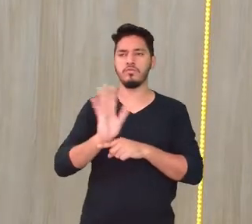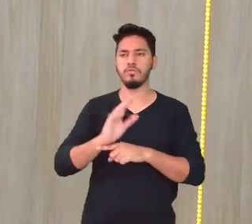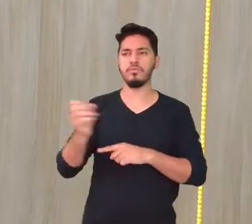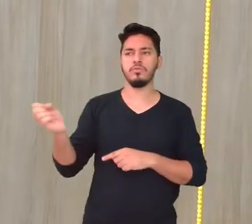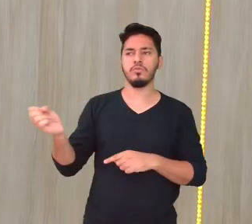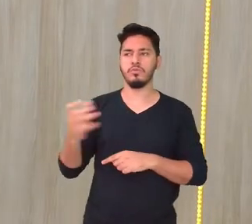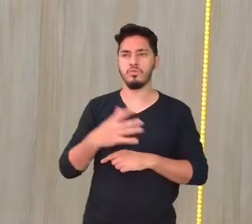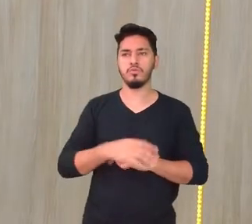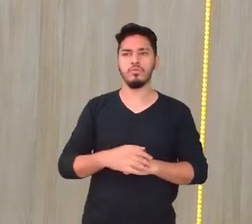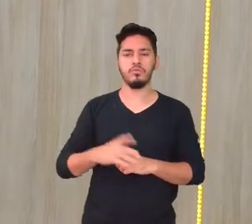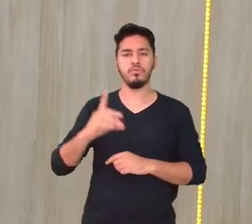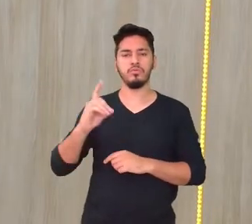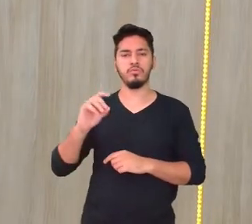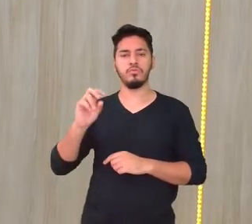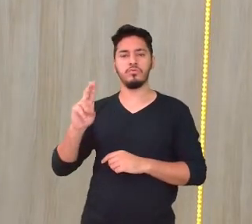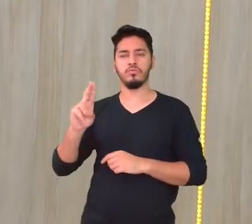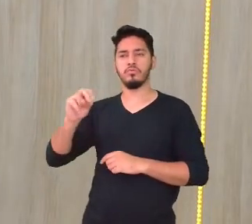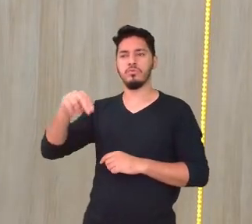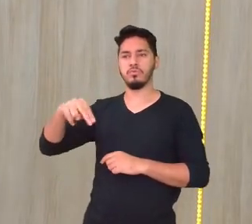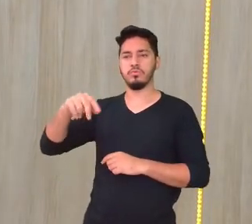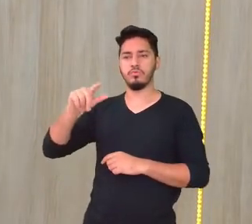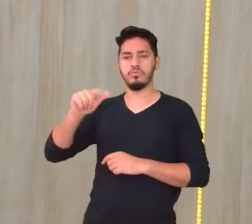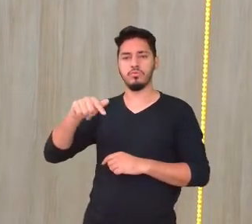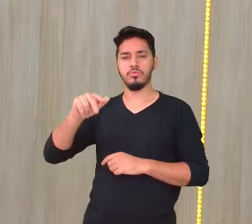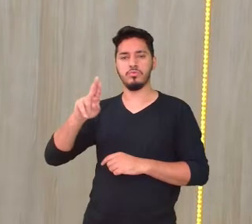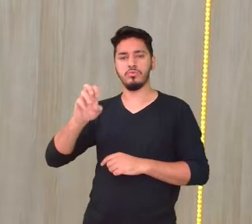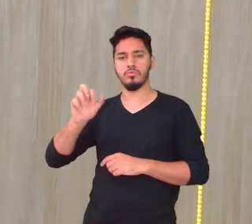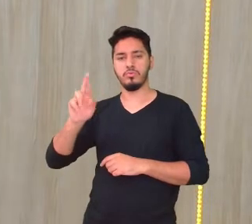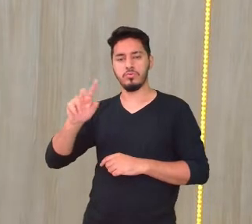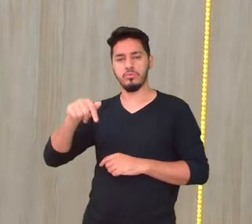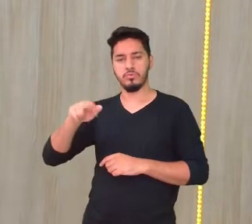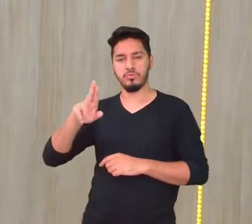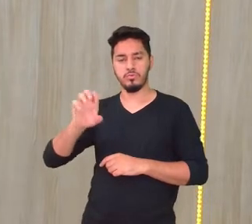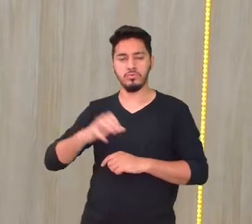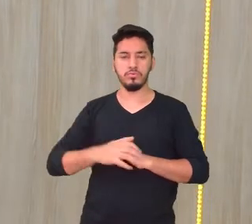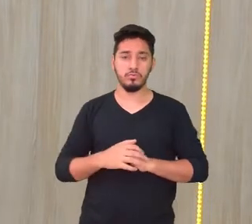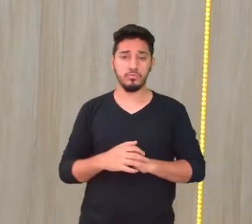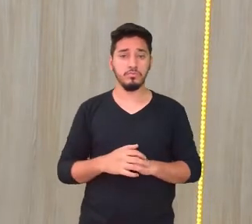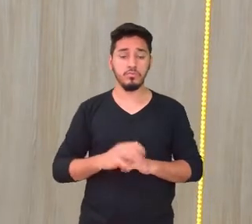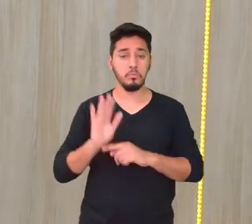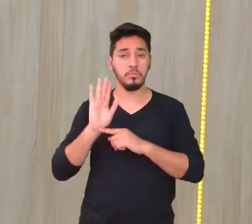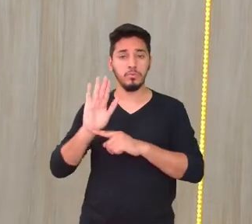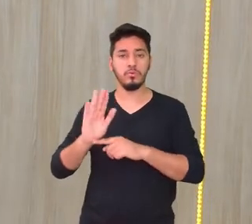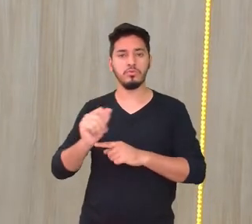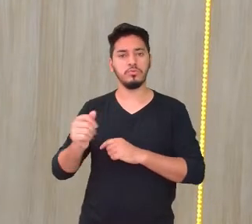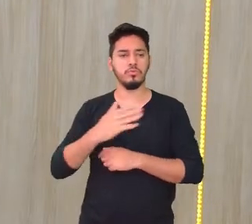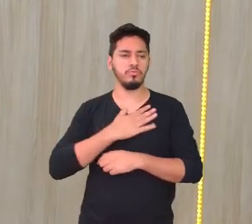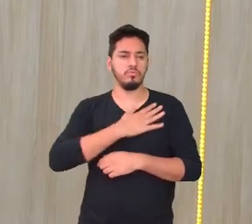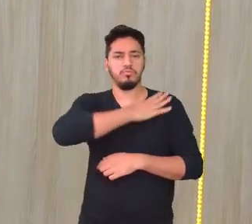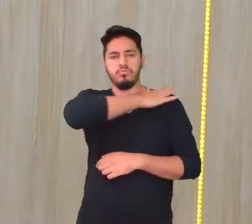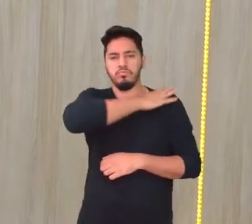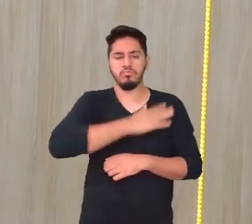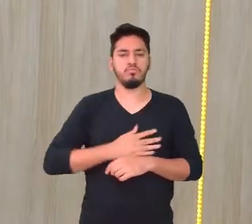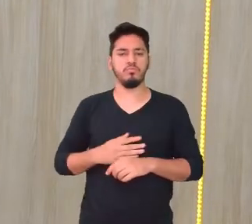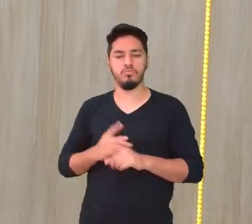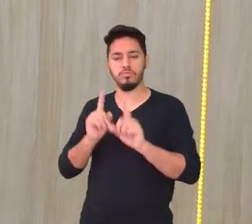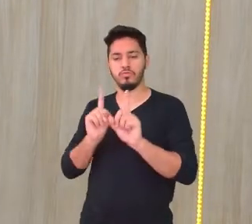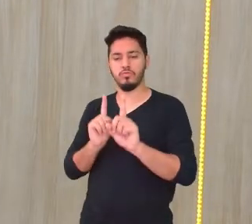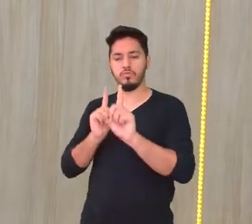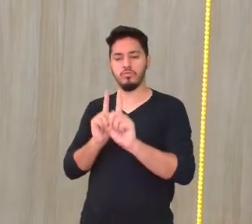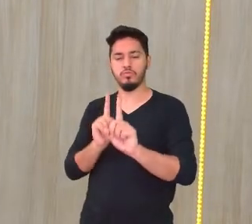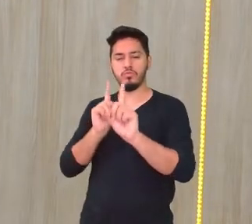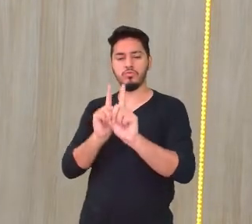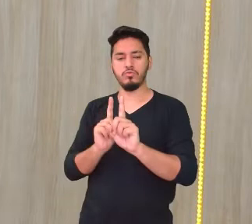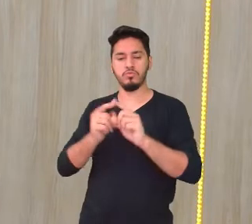recente, né, o Dunkirk, que mostra exatamente esse negócio, né? Os soldados aliados, eles ficaram,